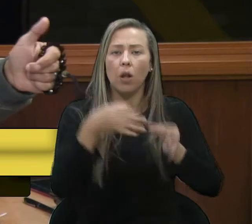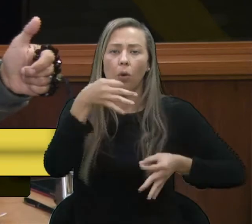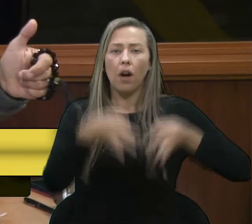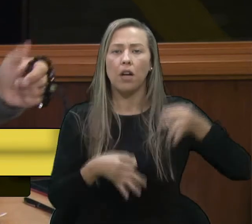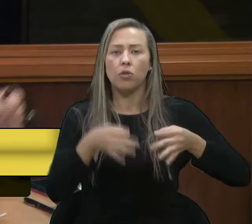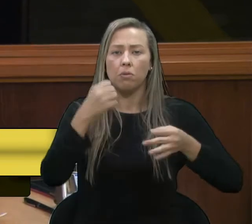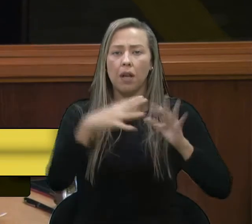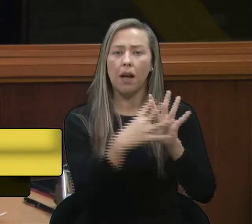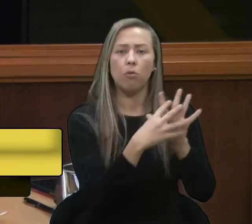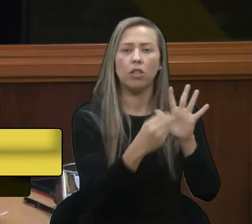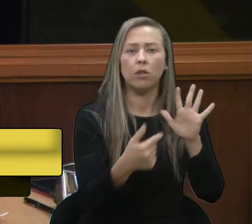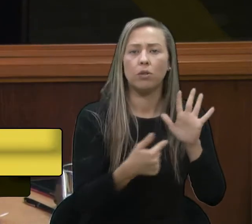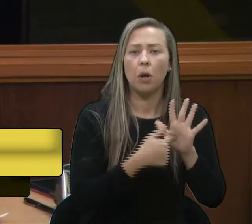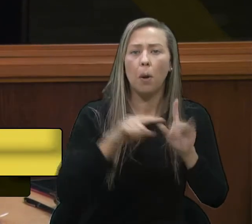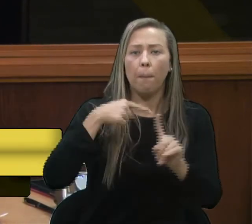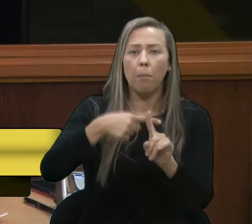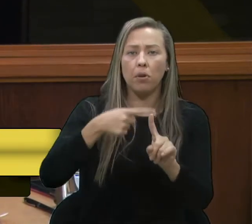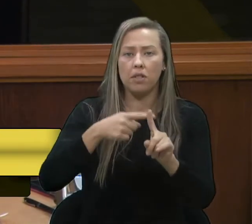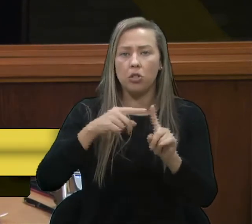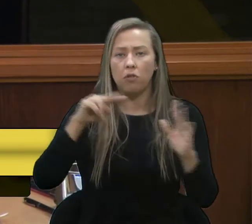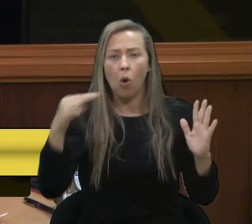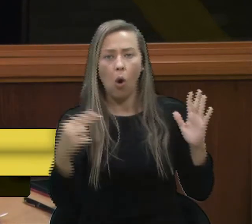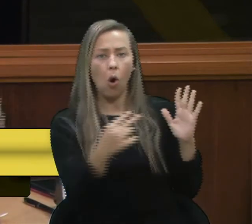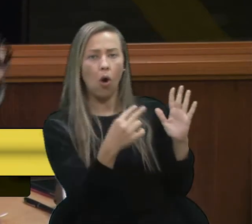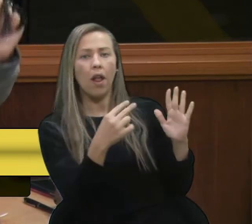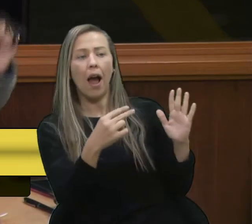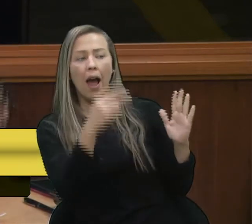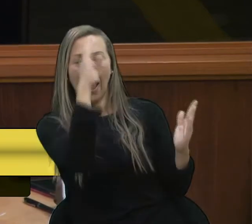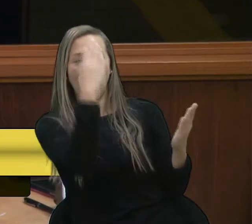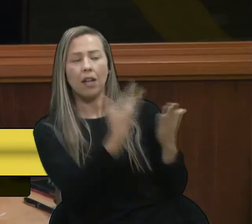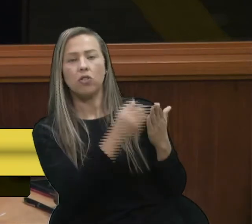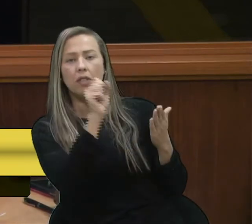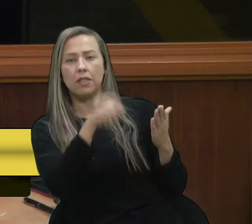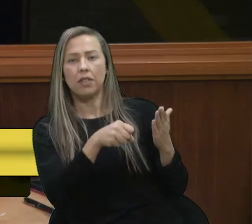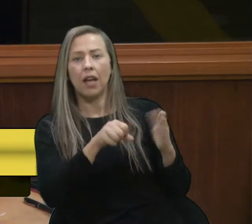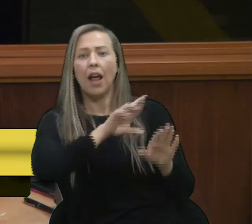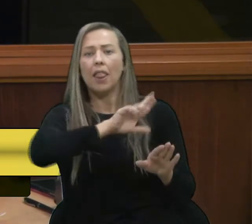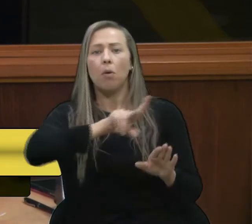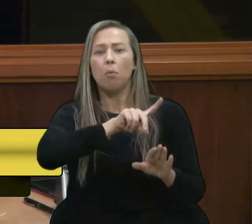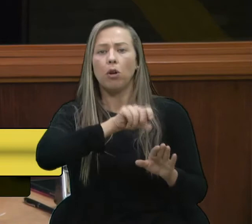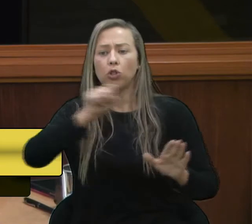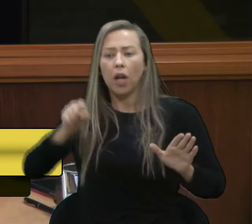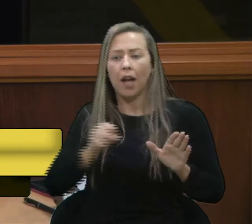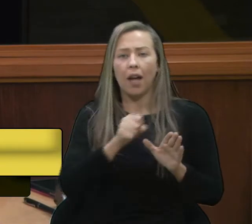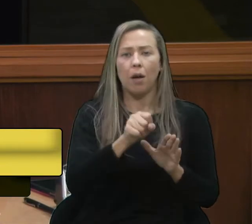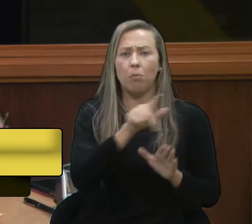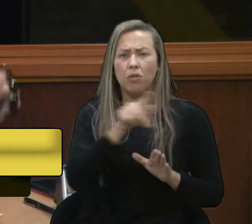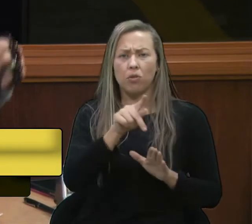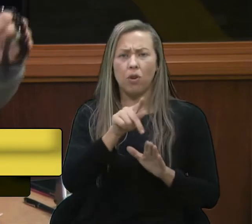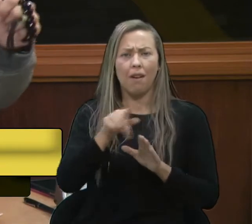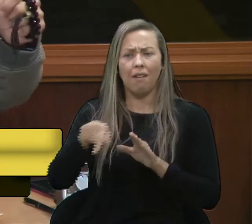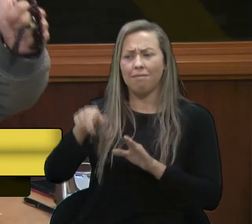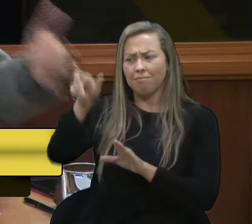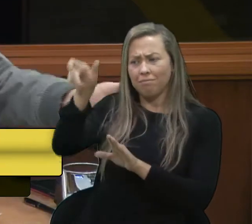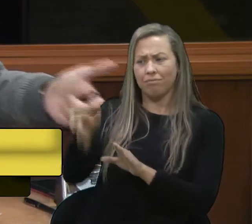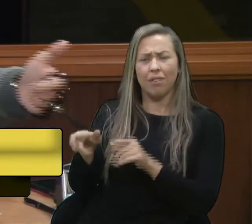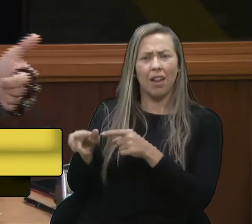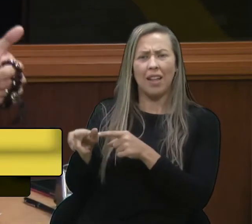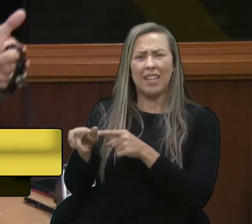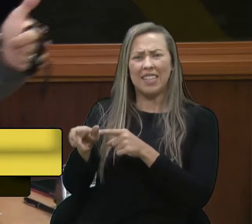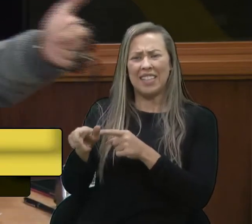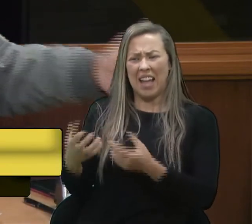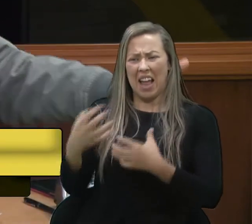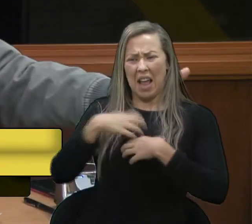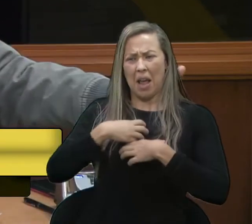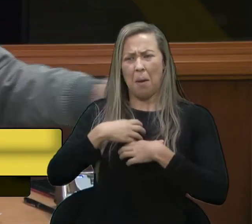parabéns, vereador Marcon. Uma parte, quando possível, eu concordo contigo, ela jamais pode estar numa sala de aula. É uma pessoa que deseja o mal, que